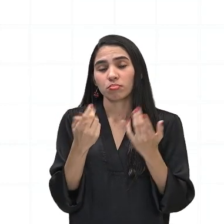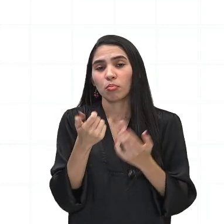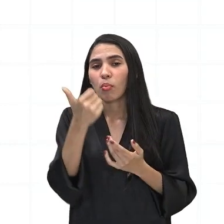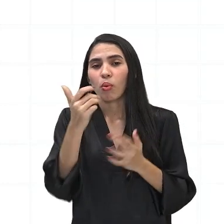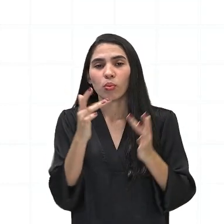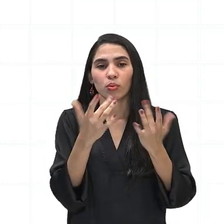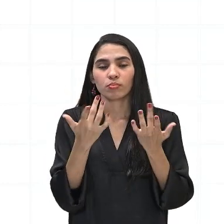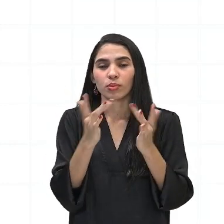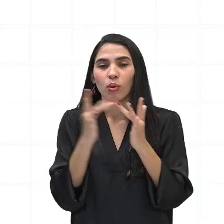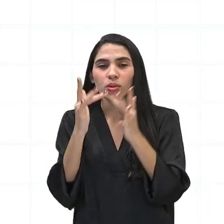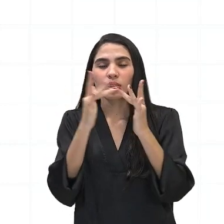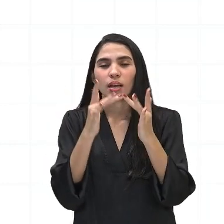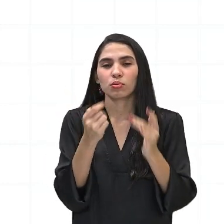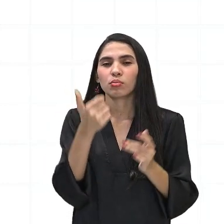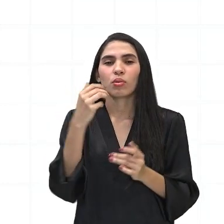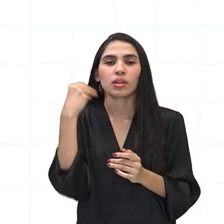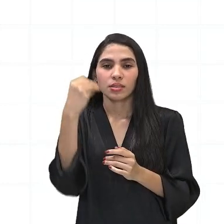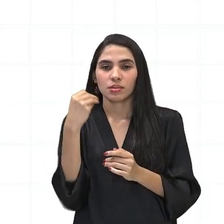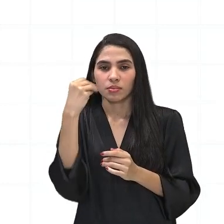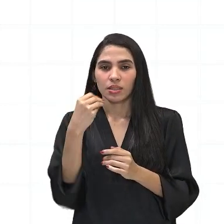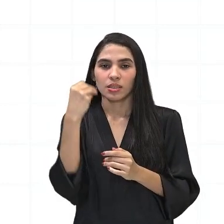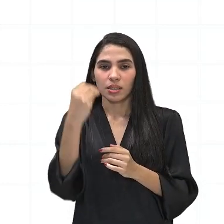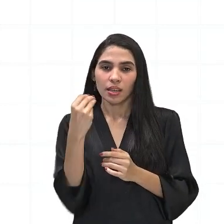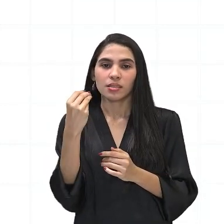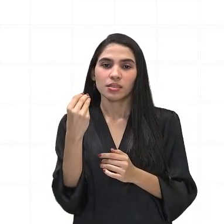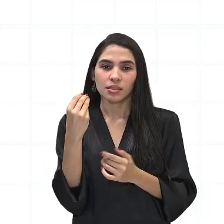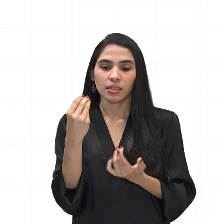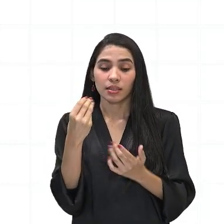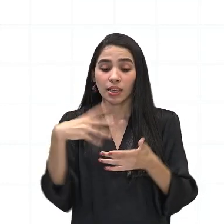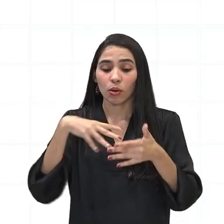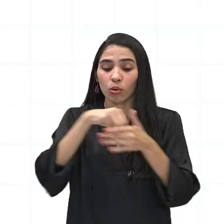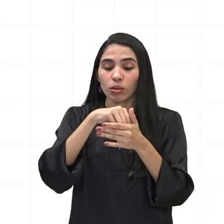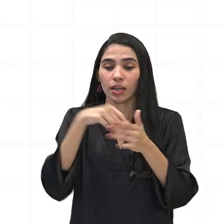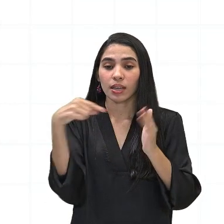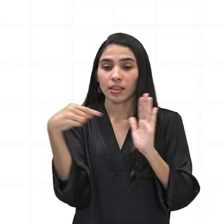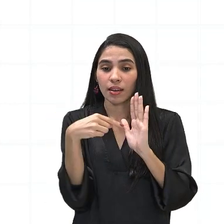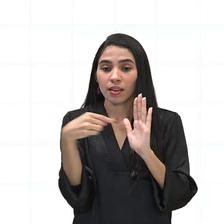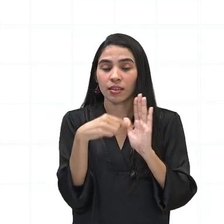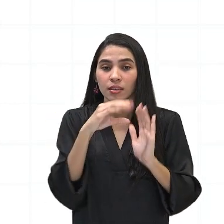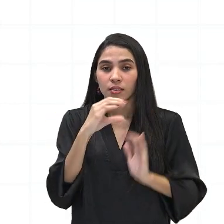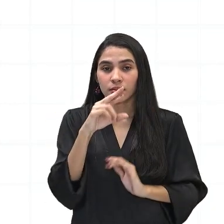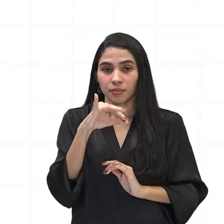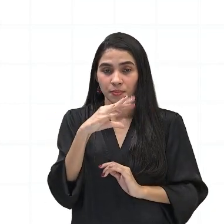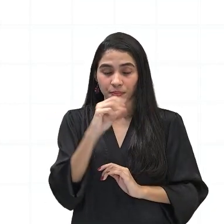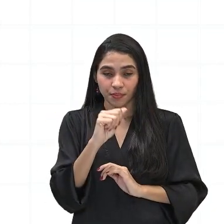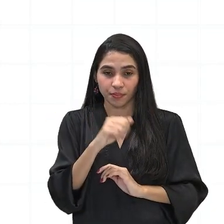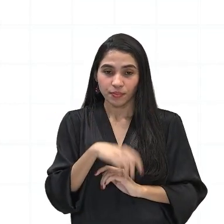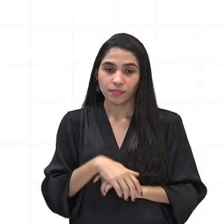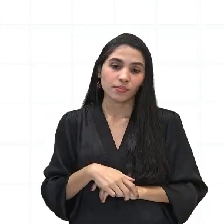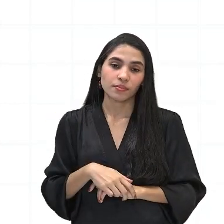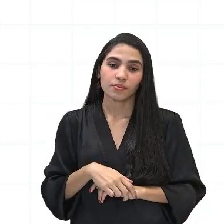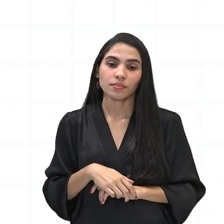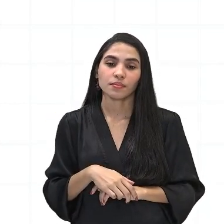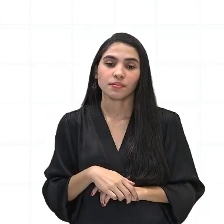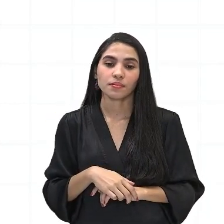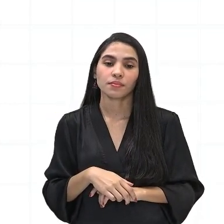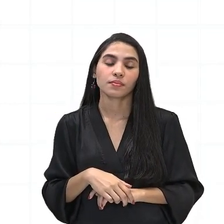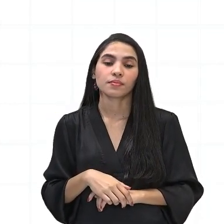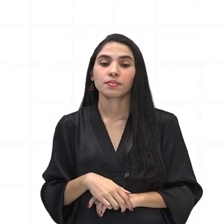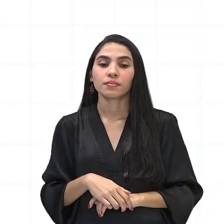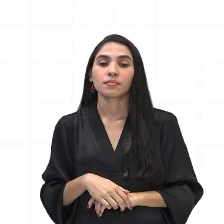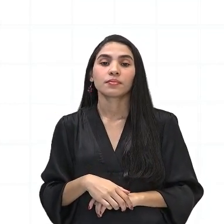alguém escreveu uma crônica, isso mesmo, porque lembra, a crônica vai ser aquela história que vai se inspirar em